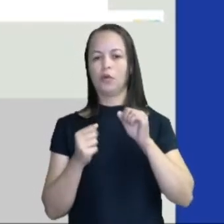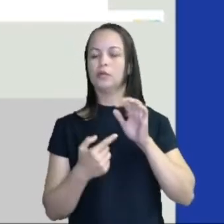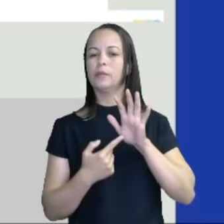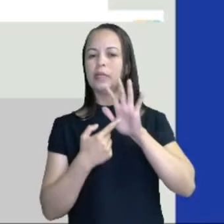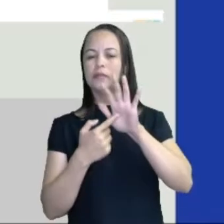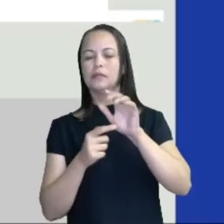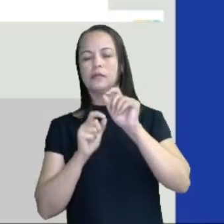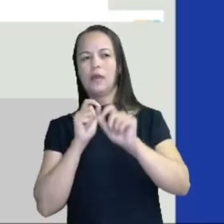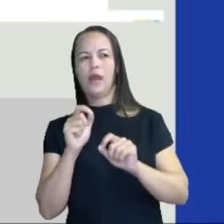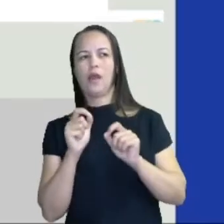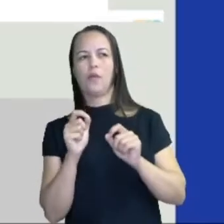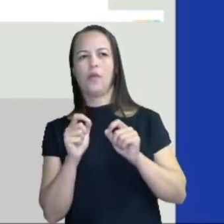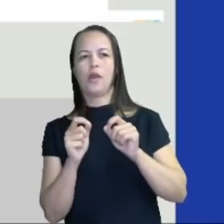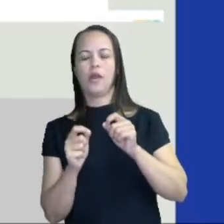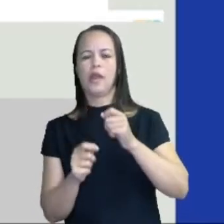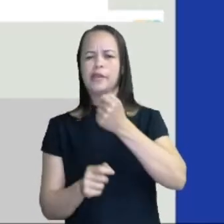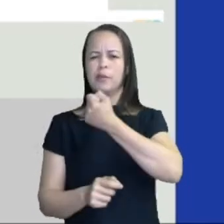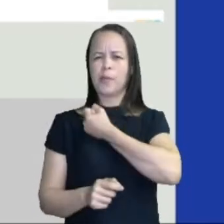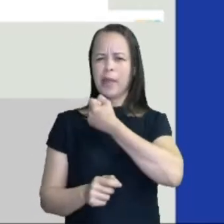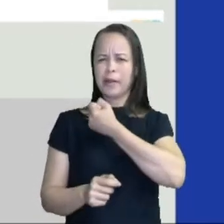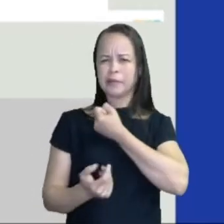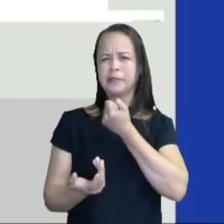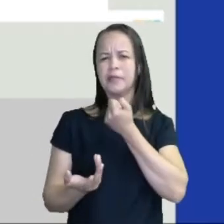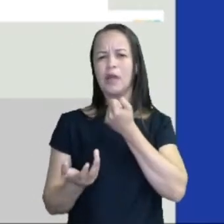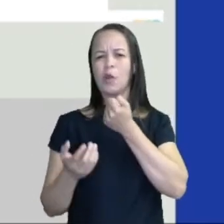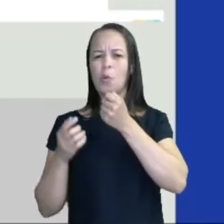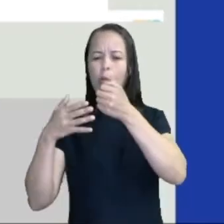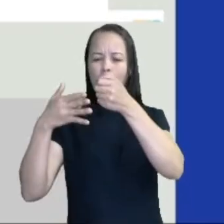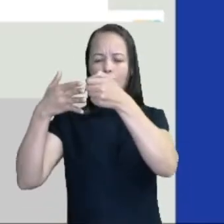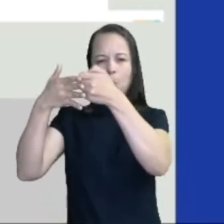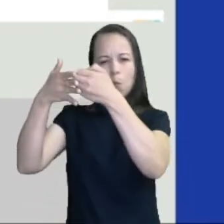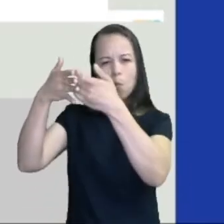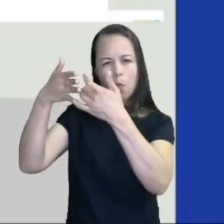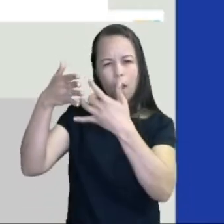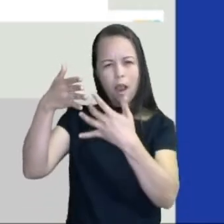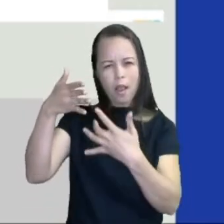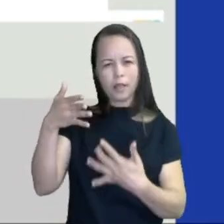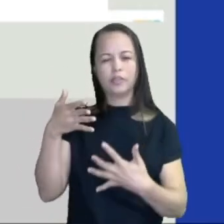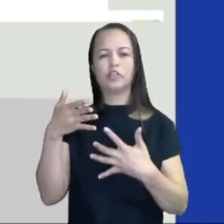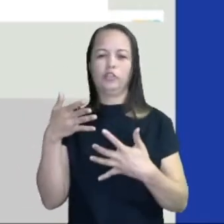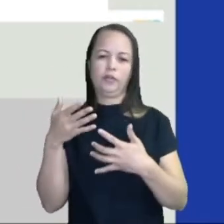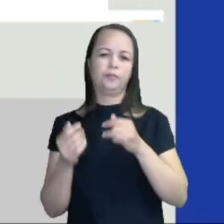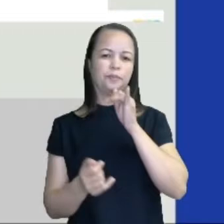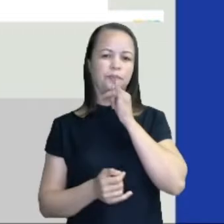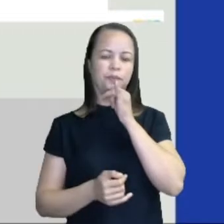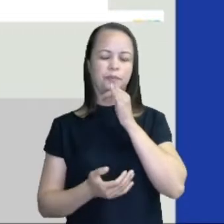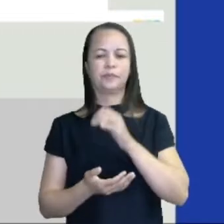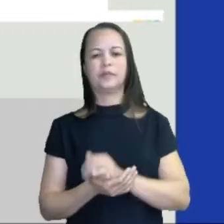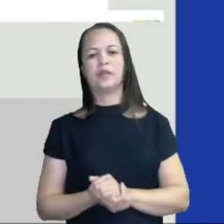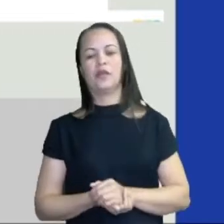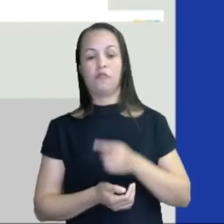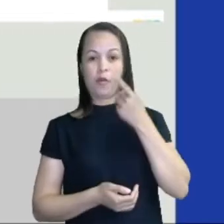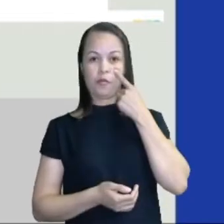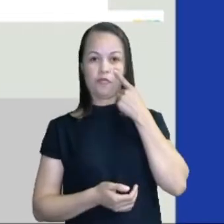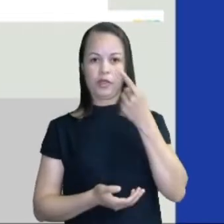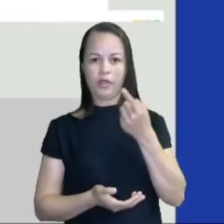uma enumeração, uma lista, por exemplo. Vamos ver agora o exemplo.